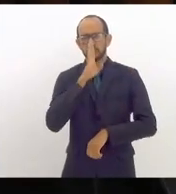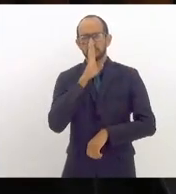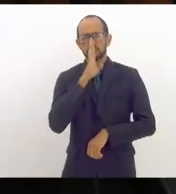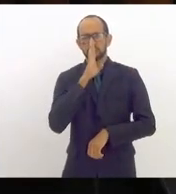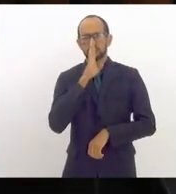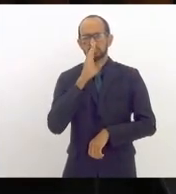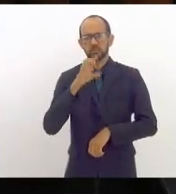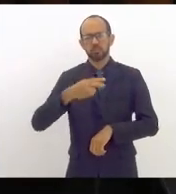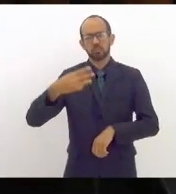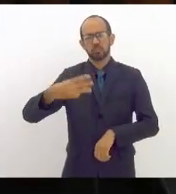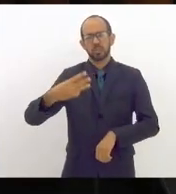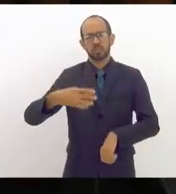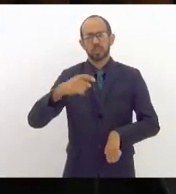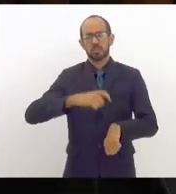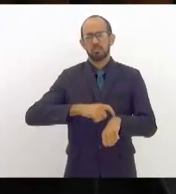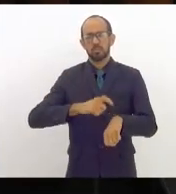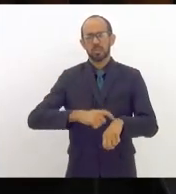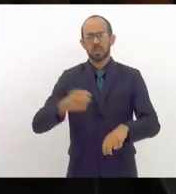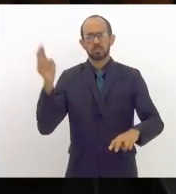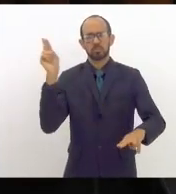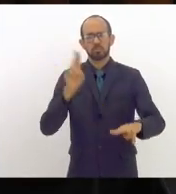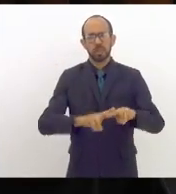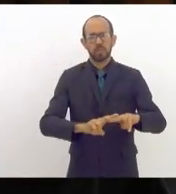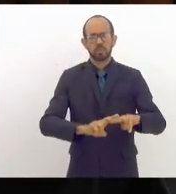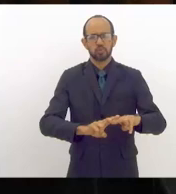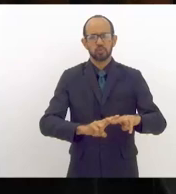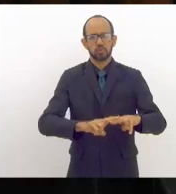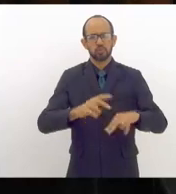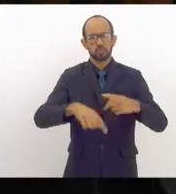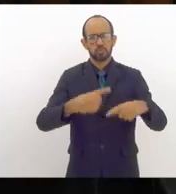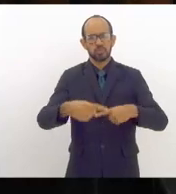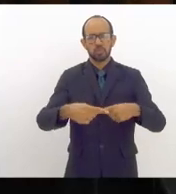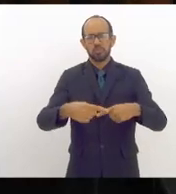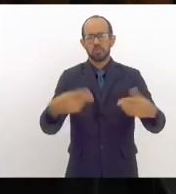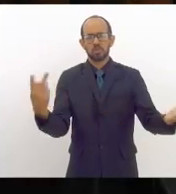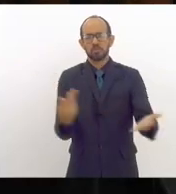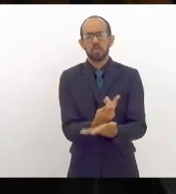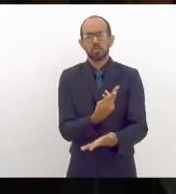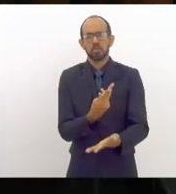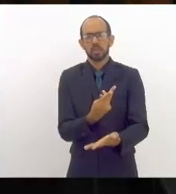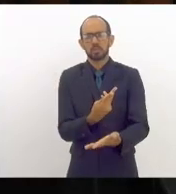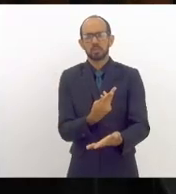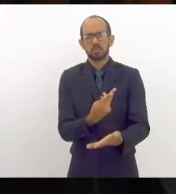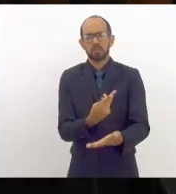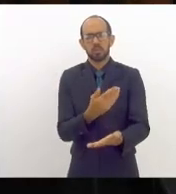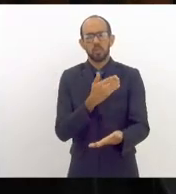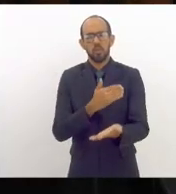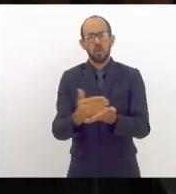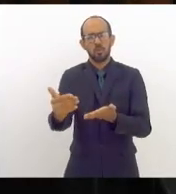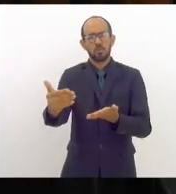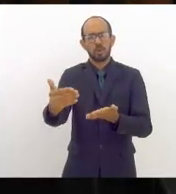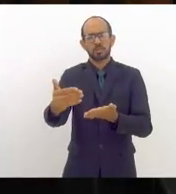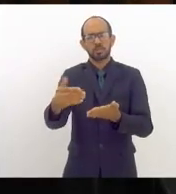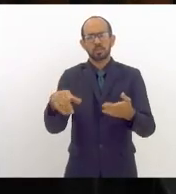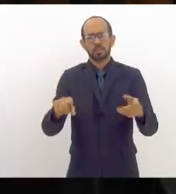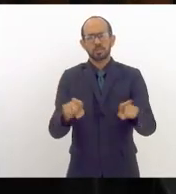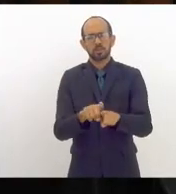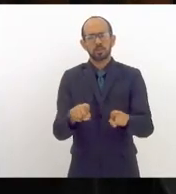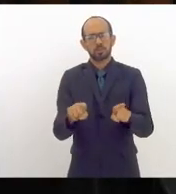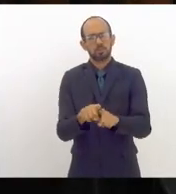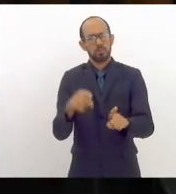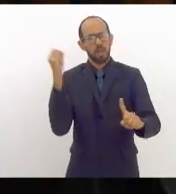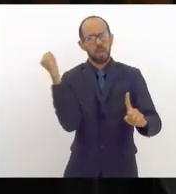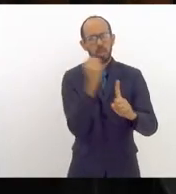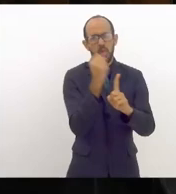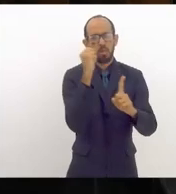terceiro momento nós somos presos e no quarto momento começa a